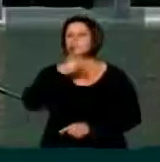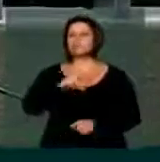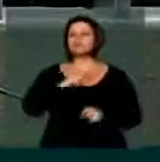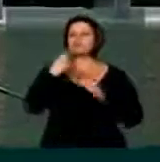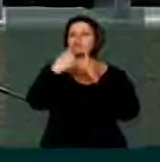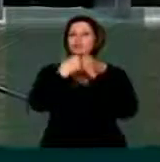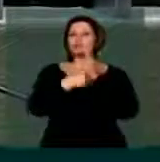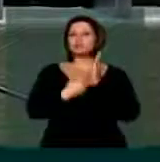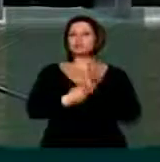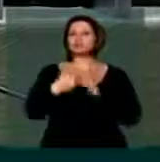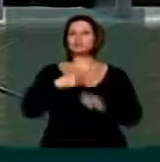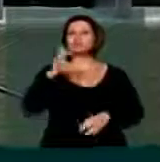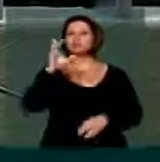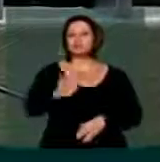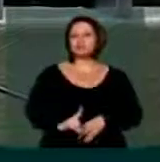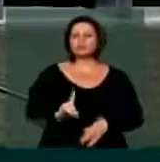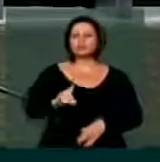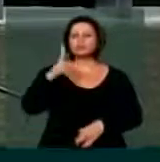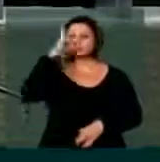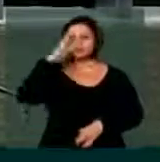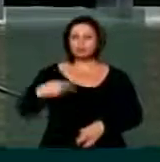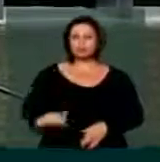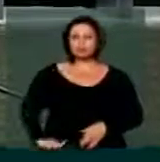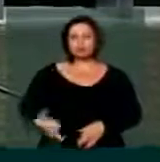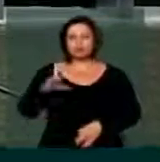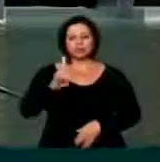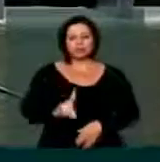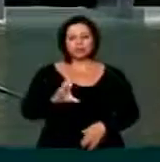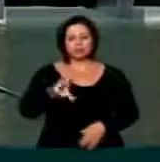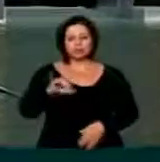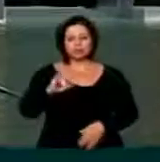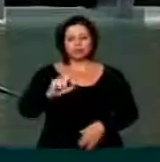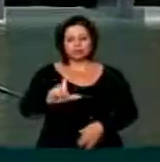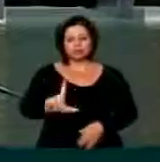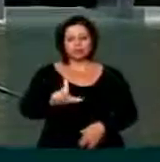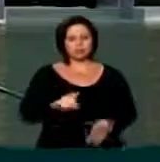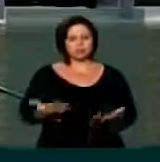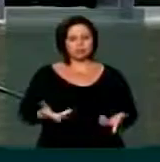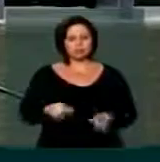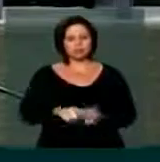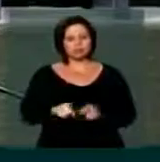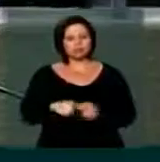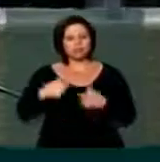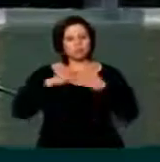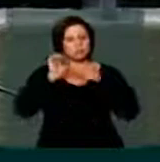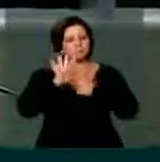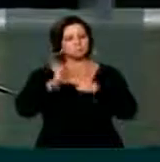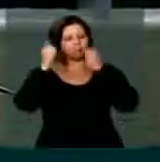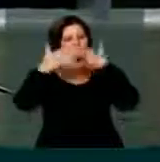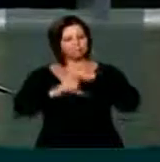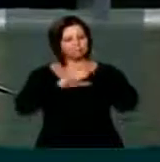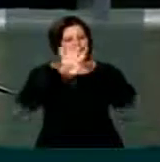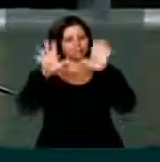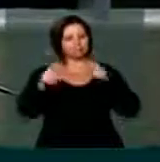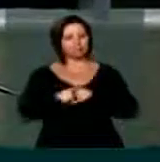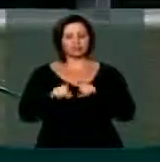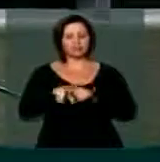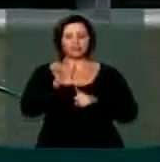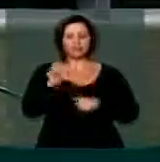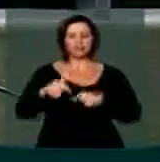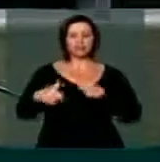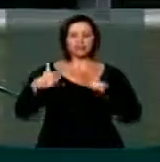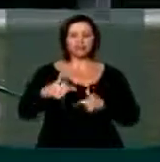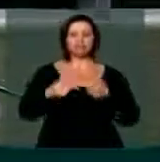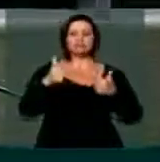colocar em pauta a pauta dos direitos humanos, dos direitos civis, e ficou absolutamente claro, e vamos ter um